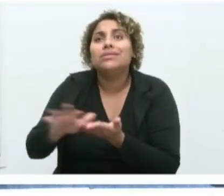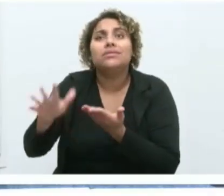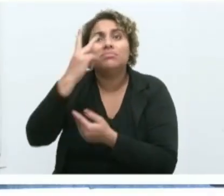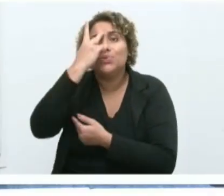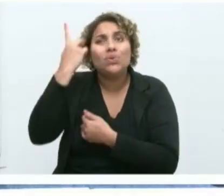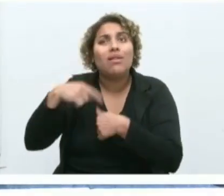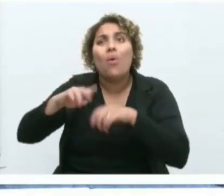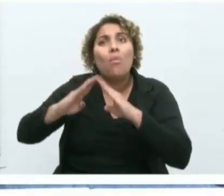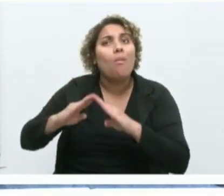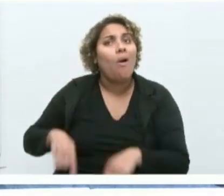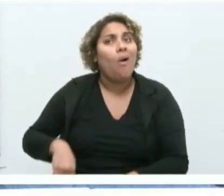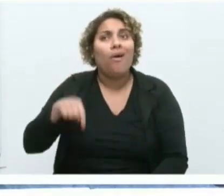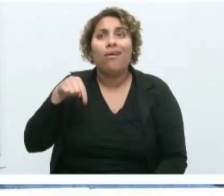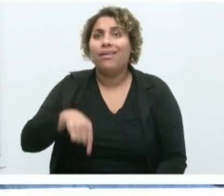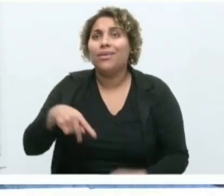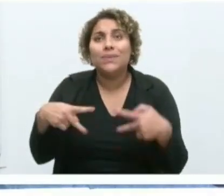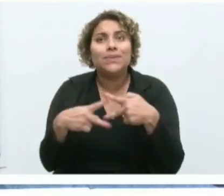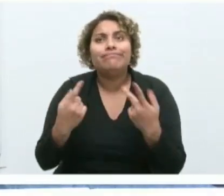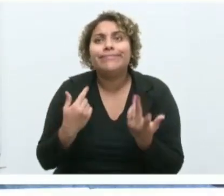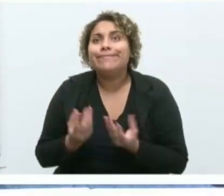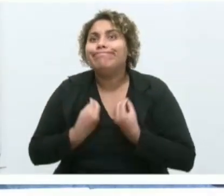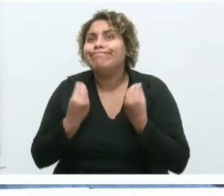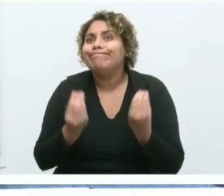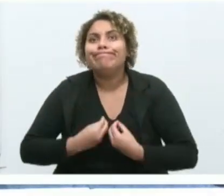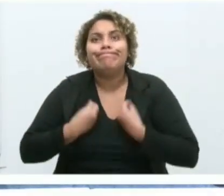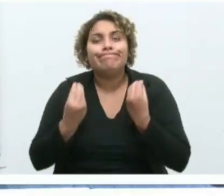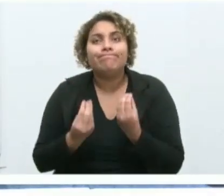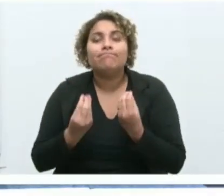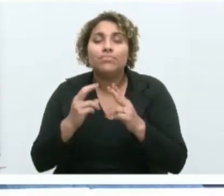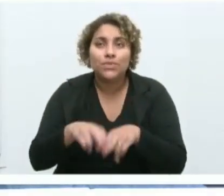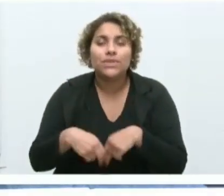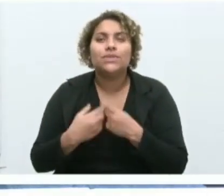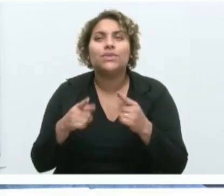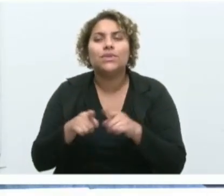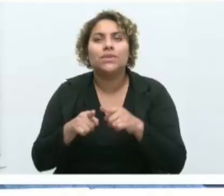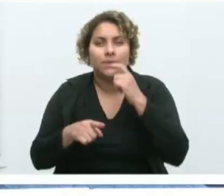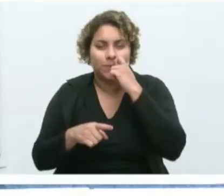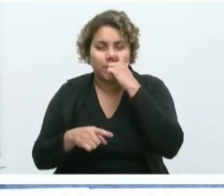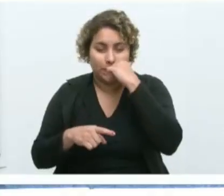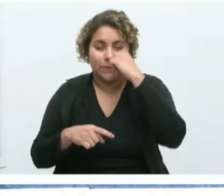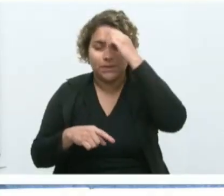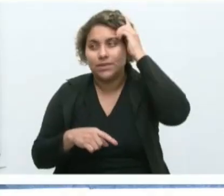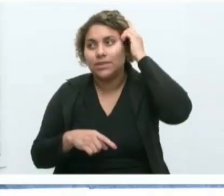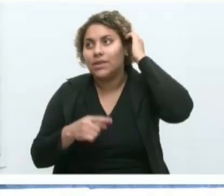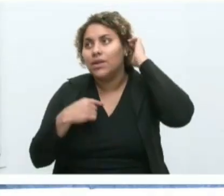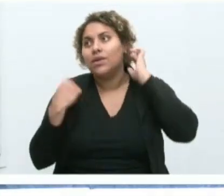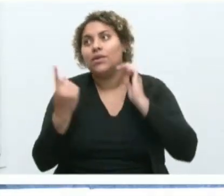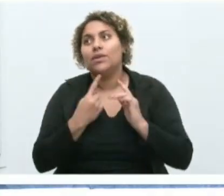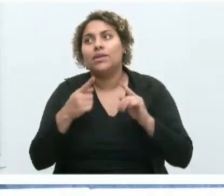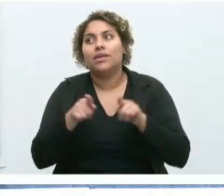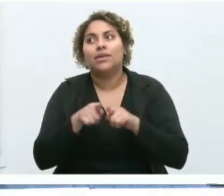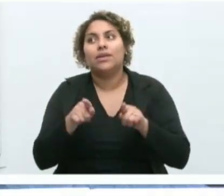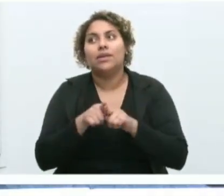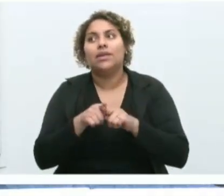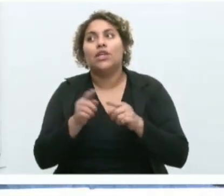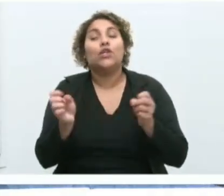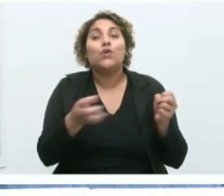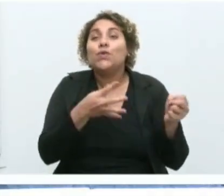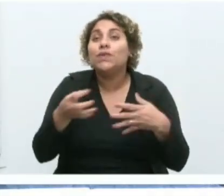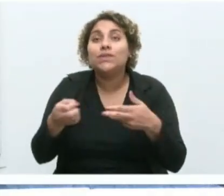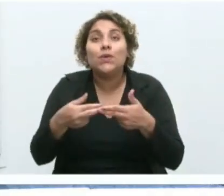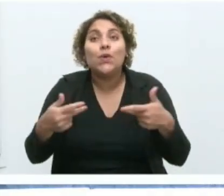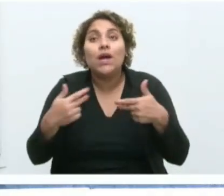fora e a gente que fica com a conta. Então, isso aí precisa ser resolvido, por isso que a gente tem que realmente investir na inovação, né,